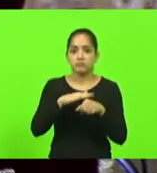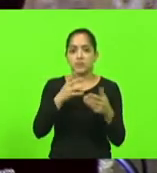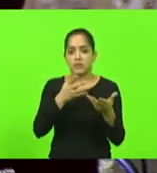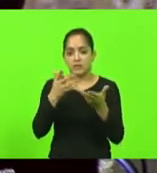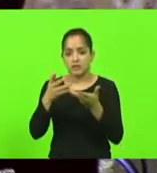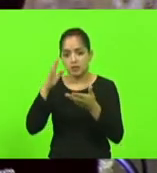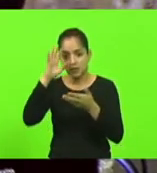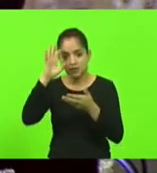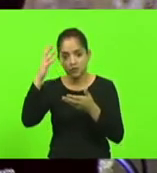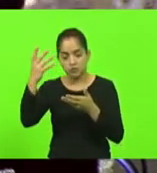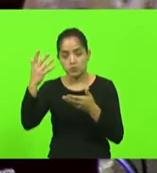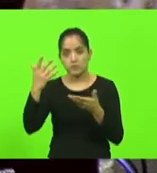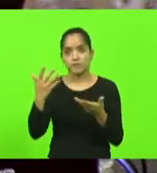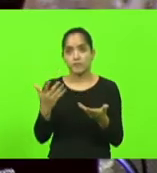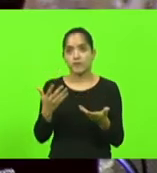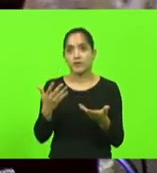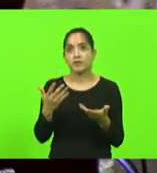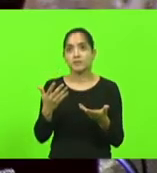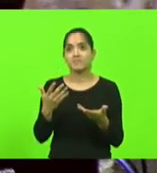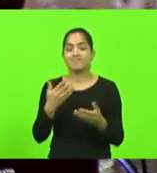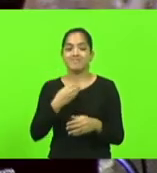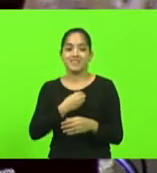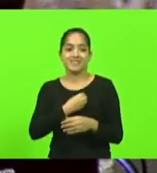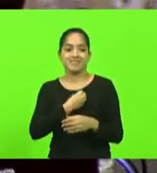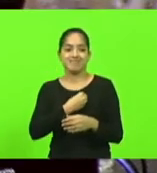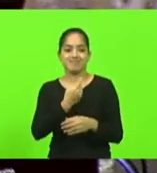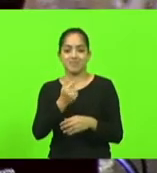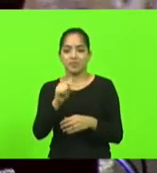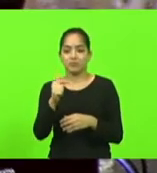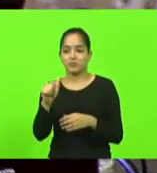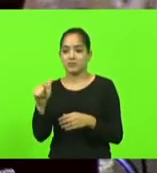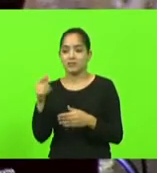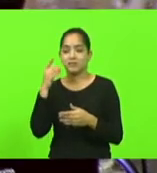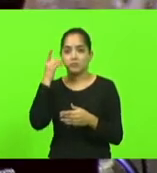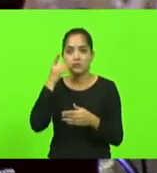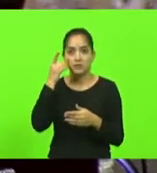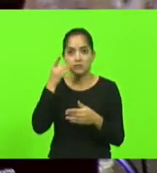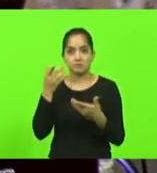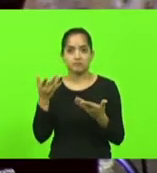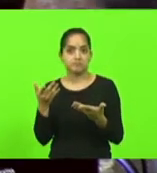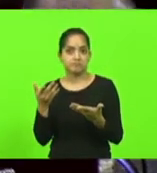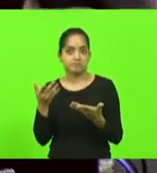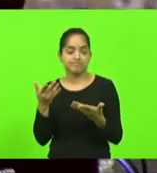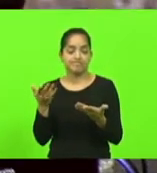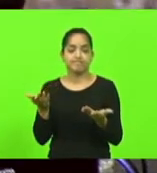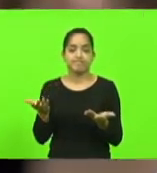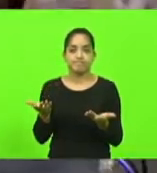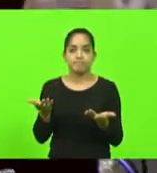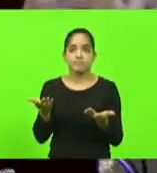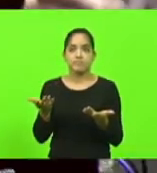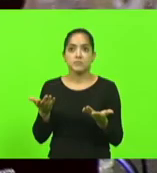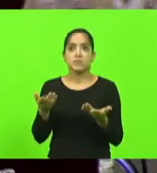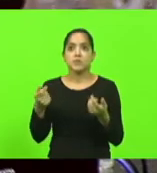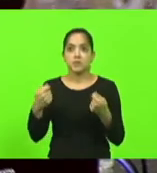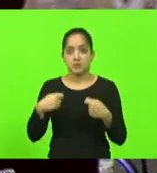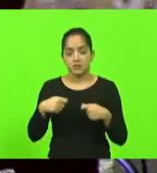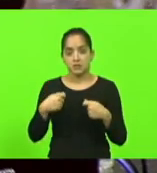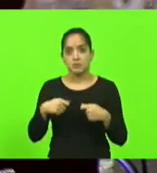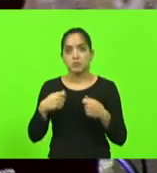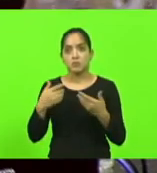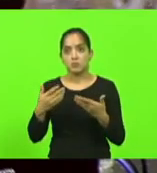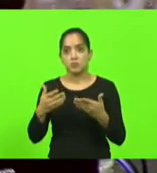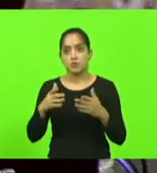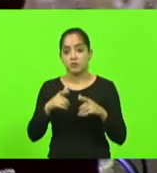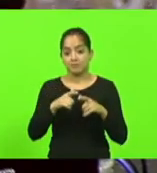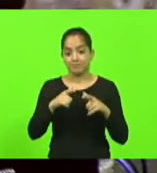soluções, e nós estar ausente, eu não vejo justificativo para isso. Passamos já pela